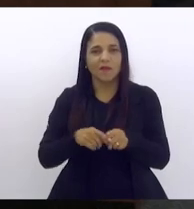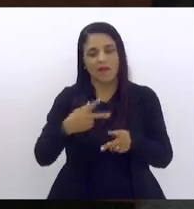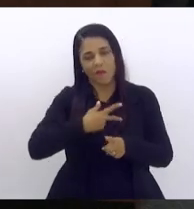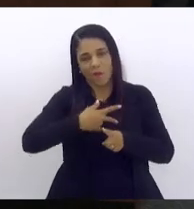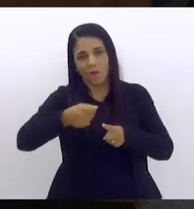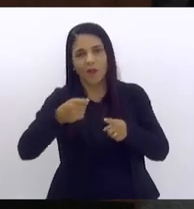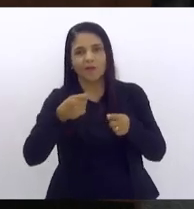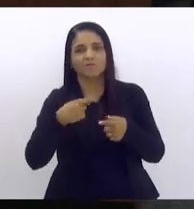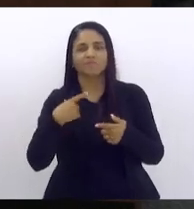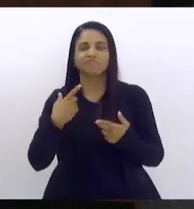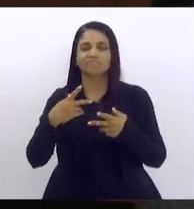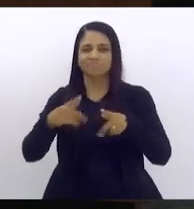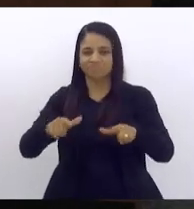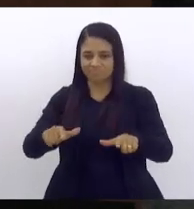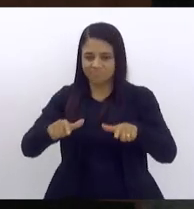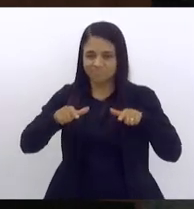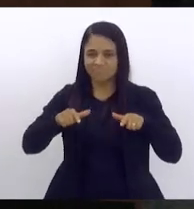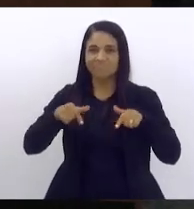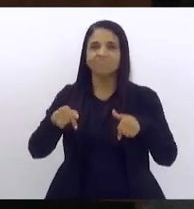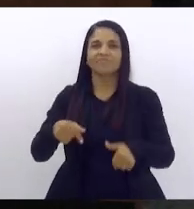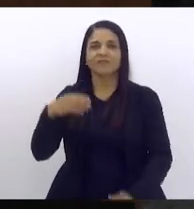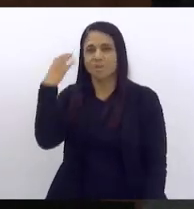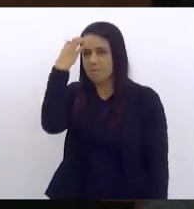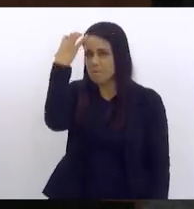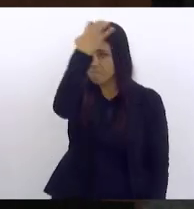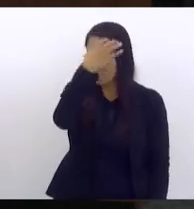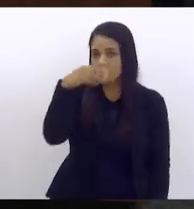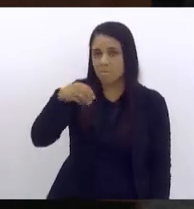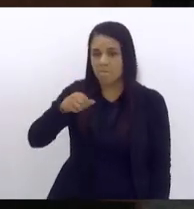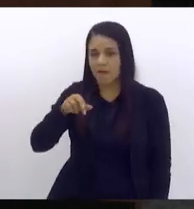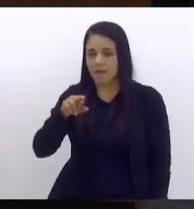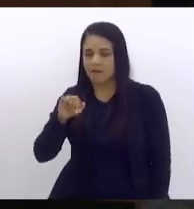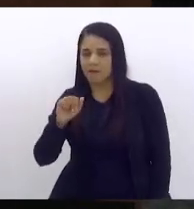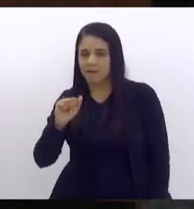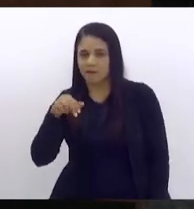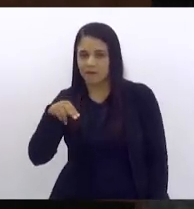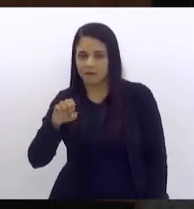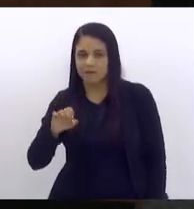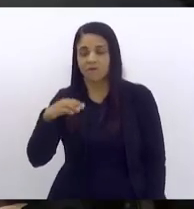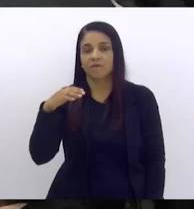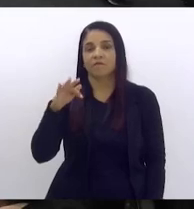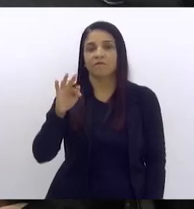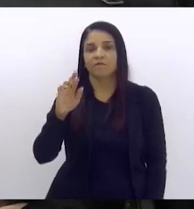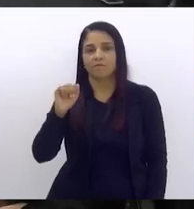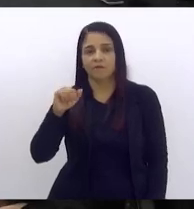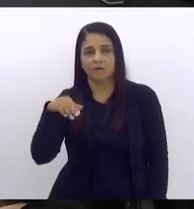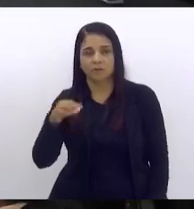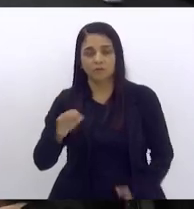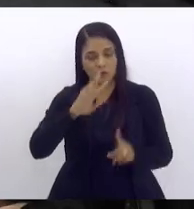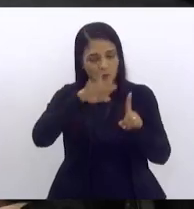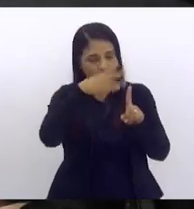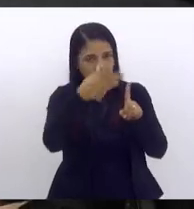que homenageia lutadores e lutadoras nos seus territórios.